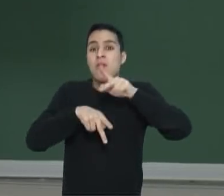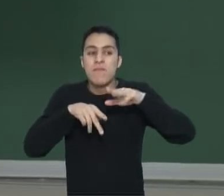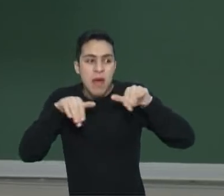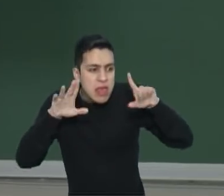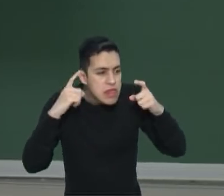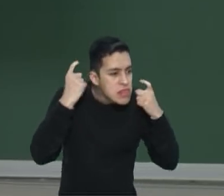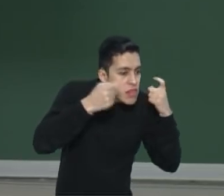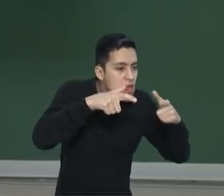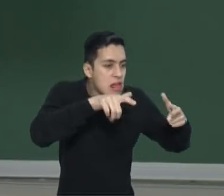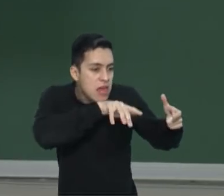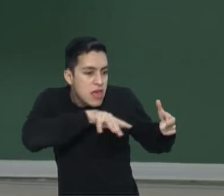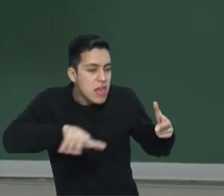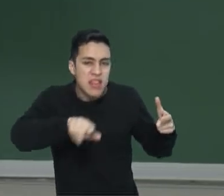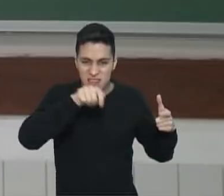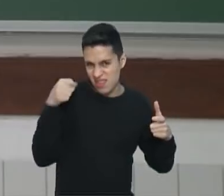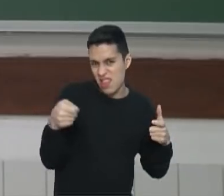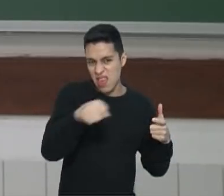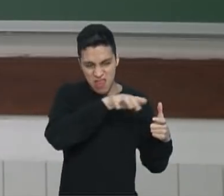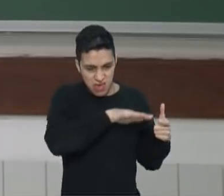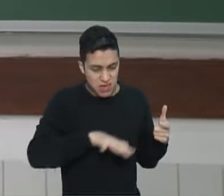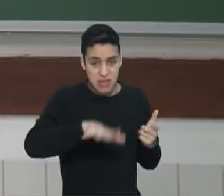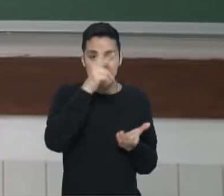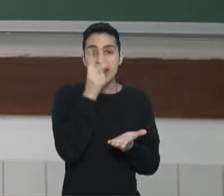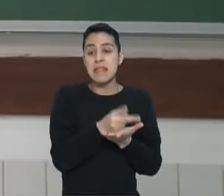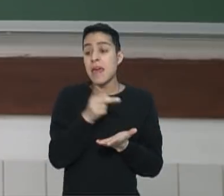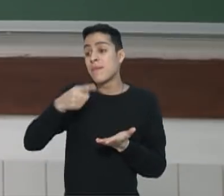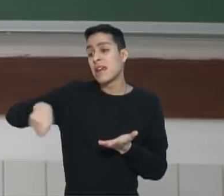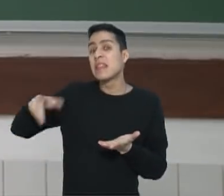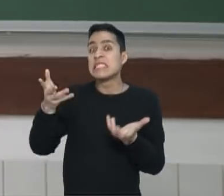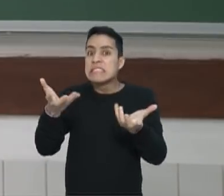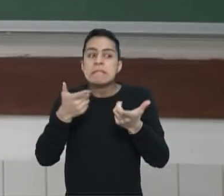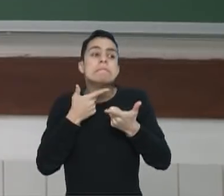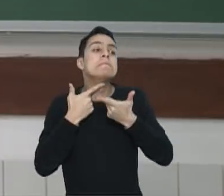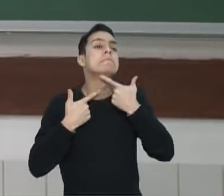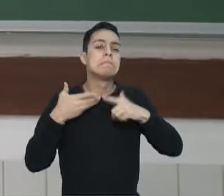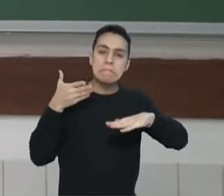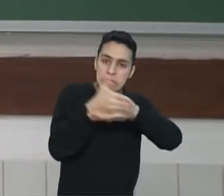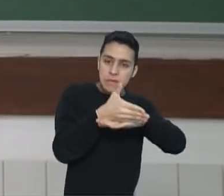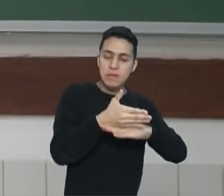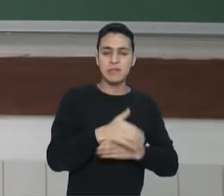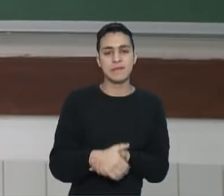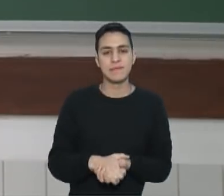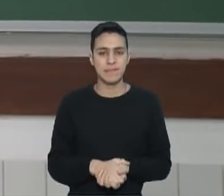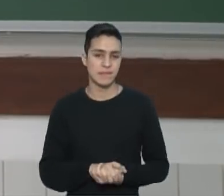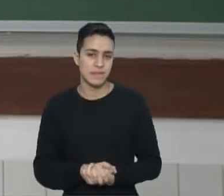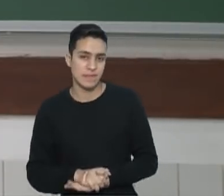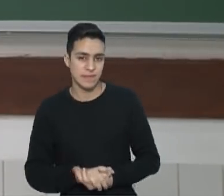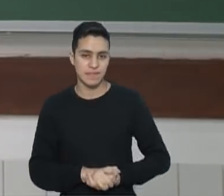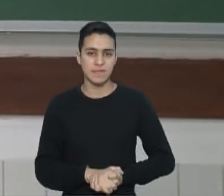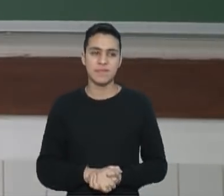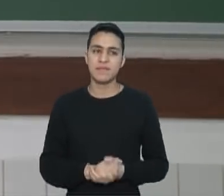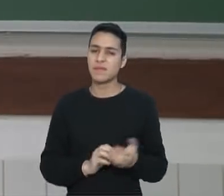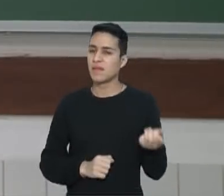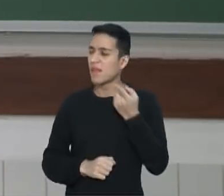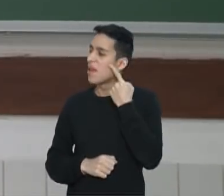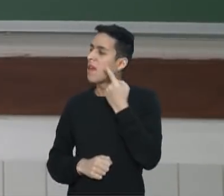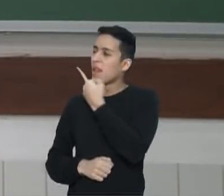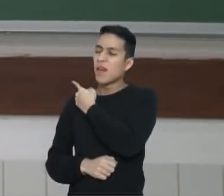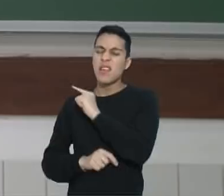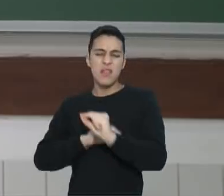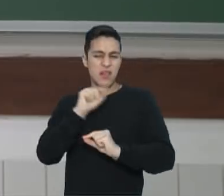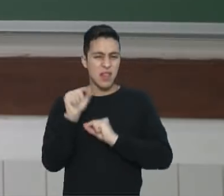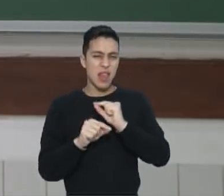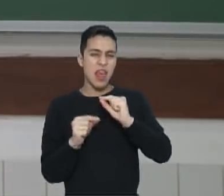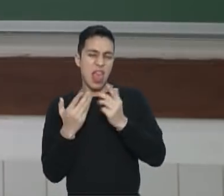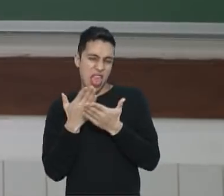com essa região, que na verdade é uma região que sempre eles cobiçaram. Tá? Daí aqui a gente tem agora uma